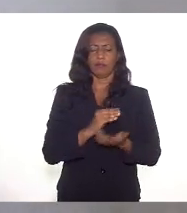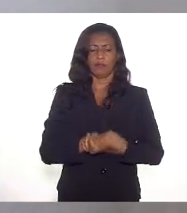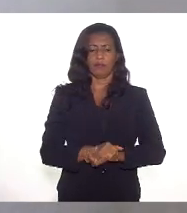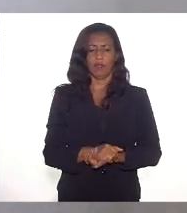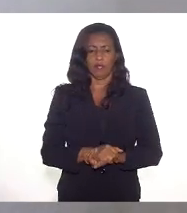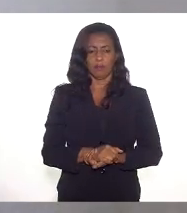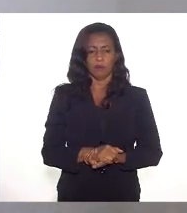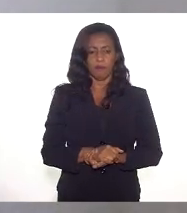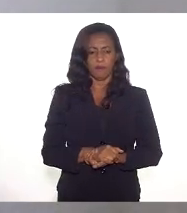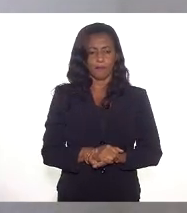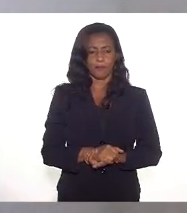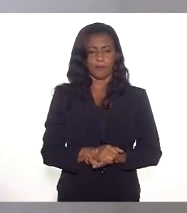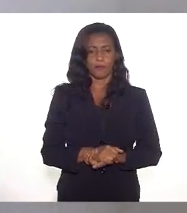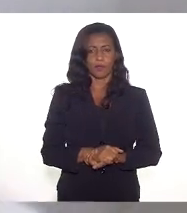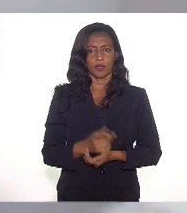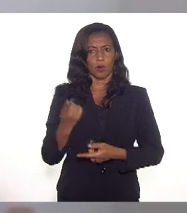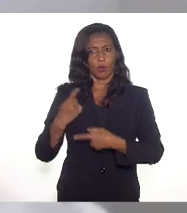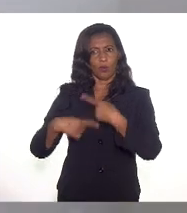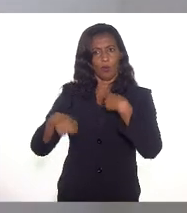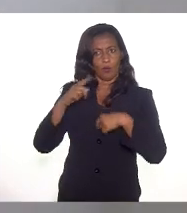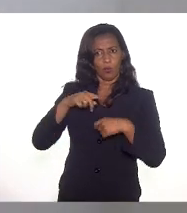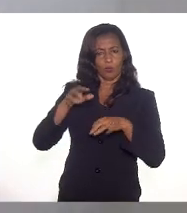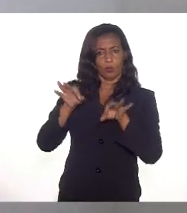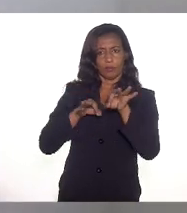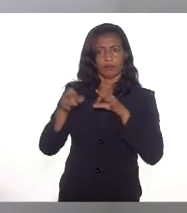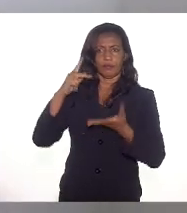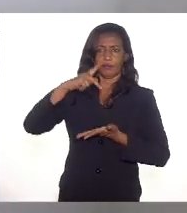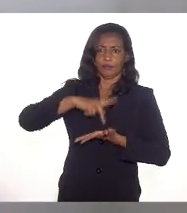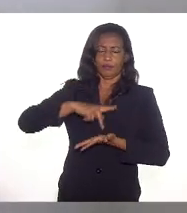Então, ficou o projeto original.